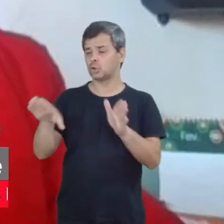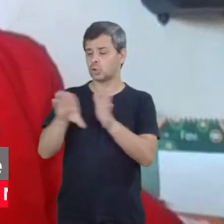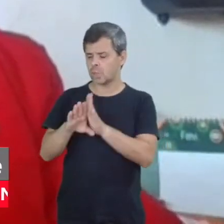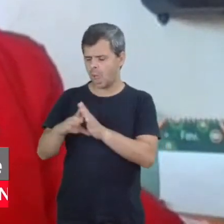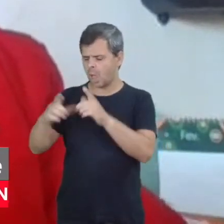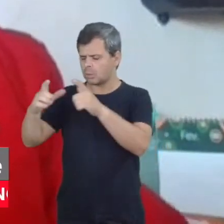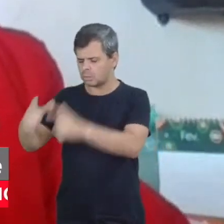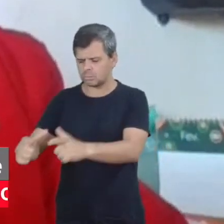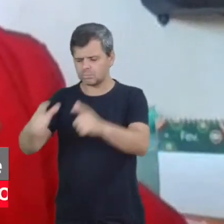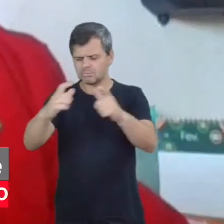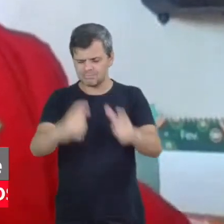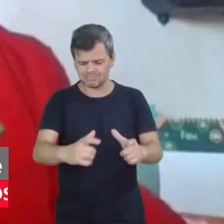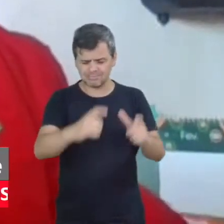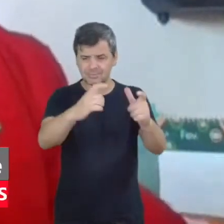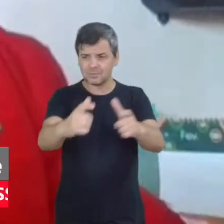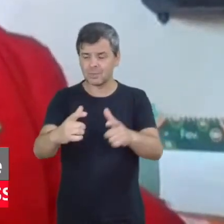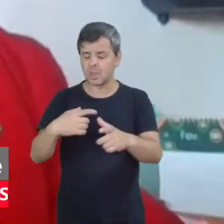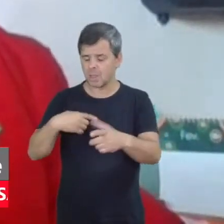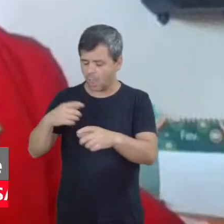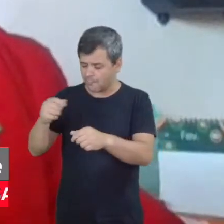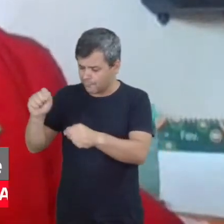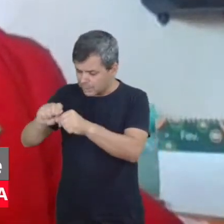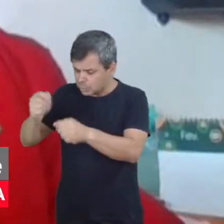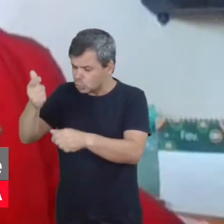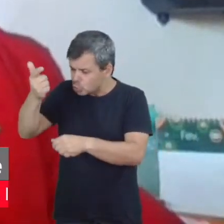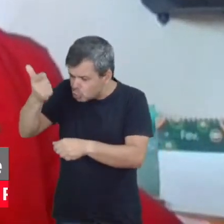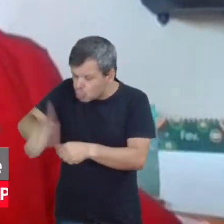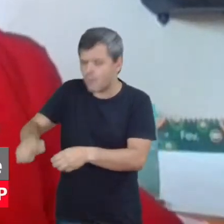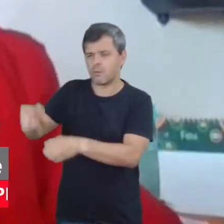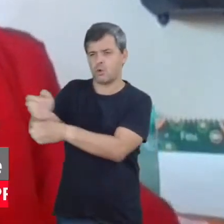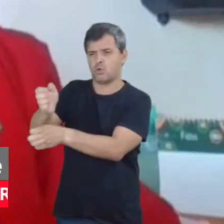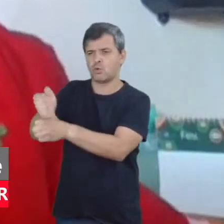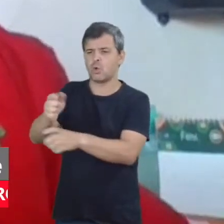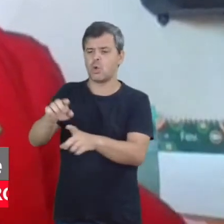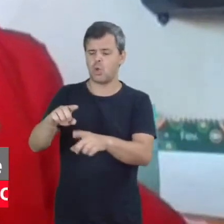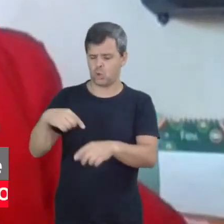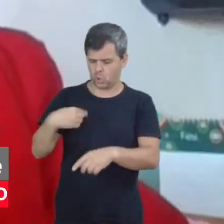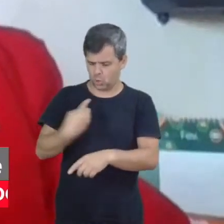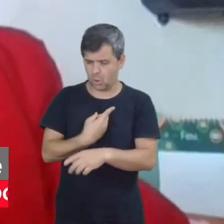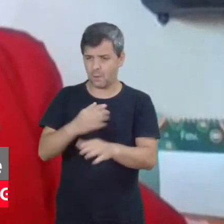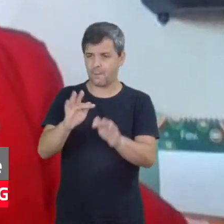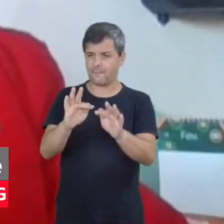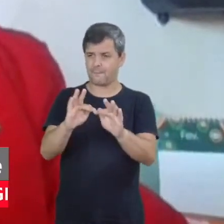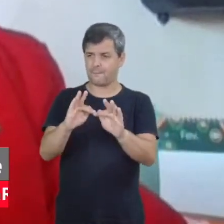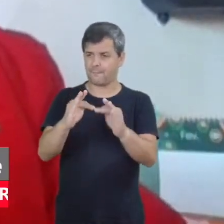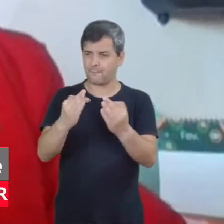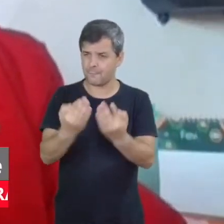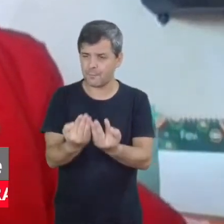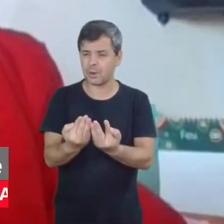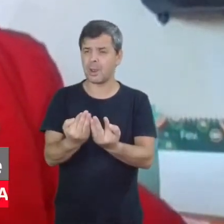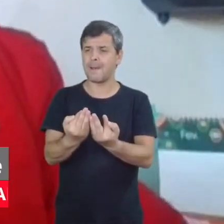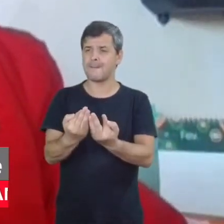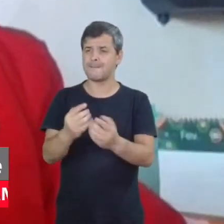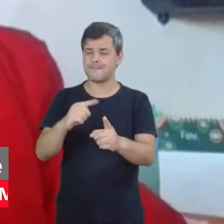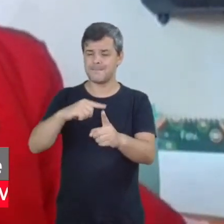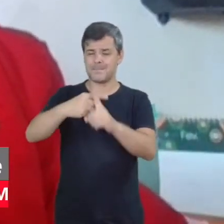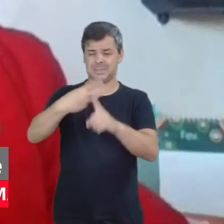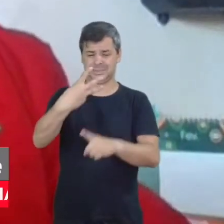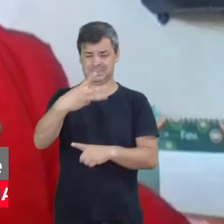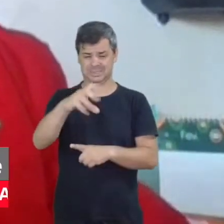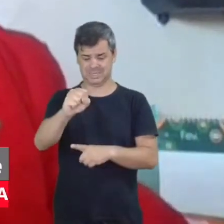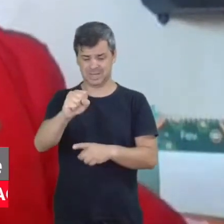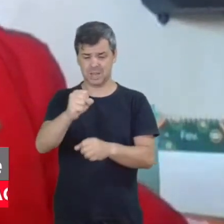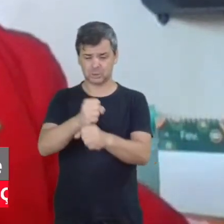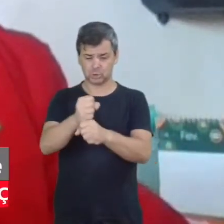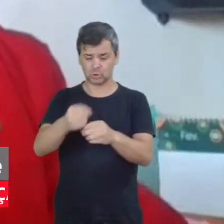espaços e ter que reconstruir tudo de novo, né? Nossas famílias que há mais de 30 anos chegaram nessa